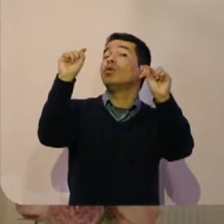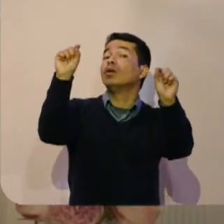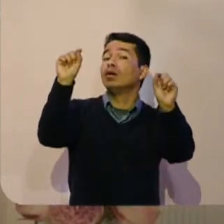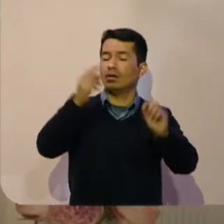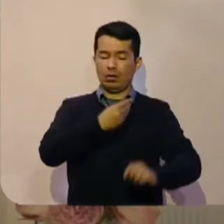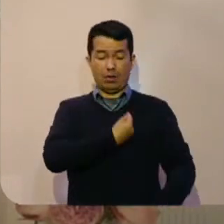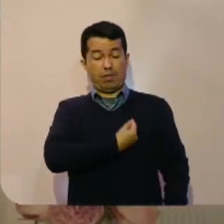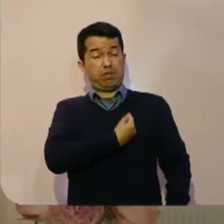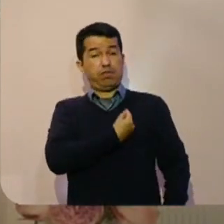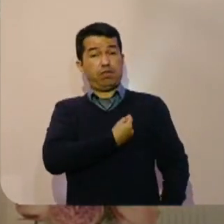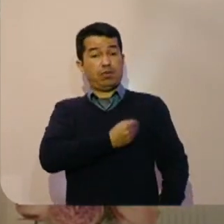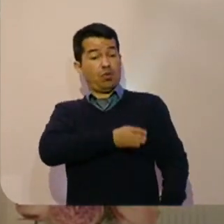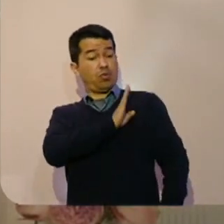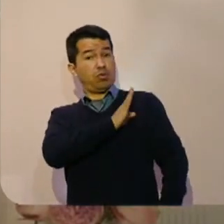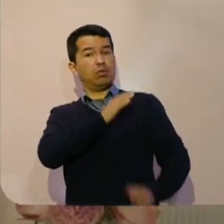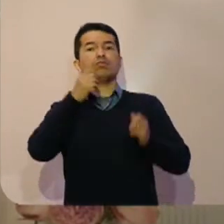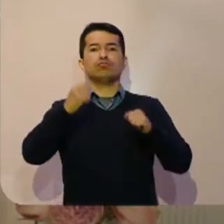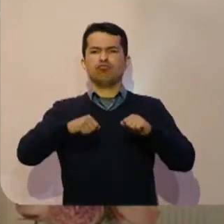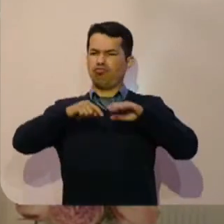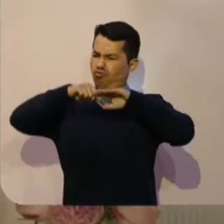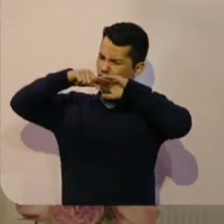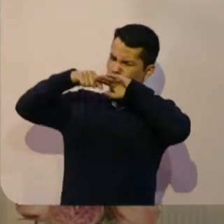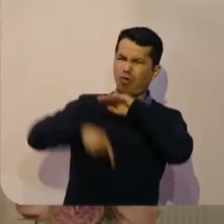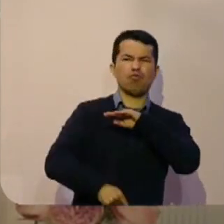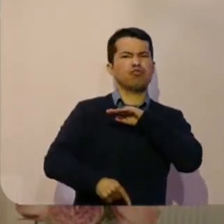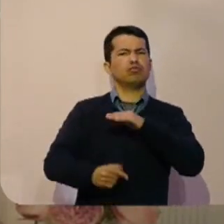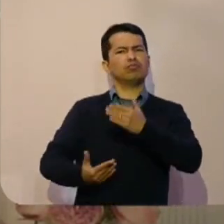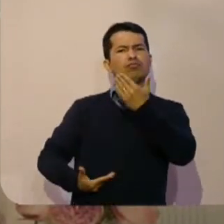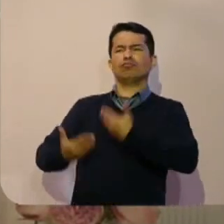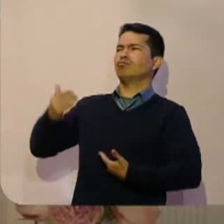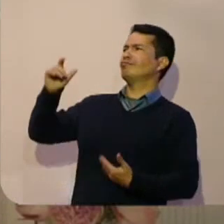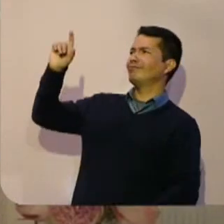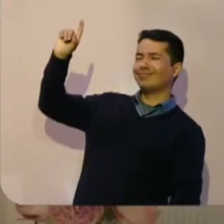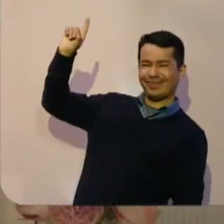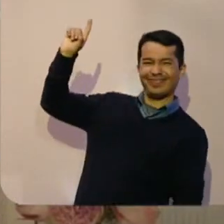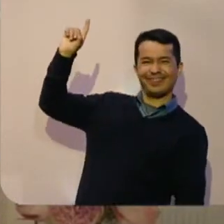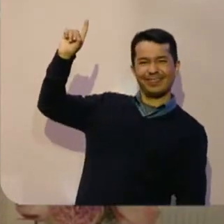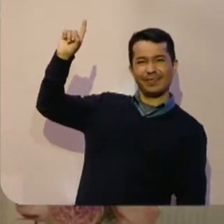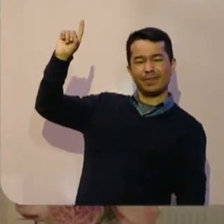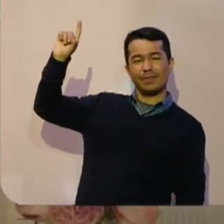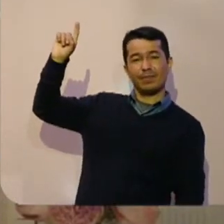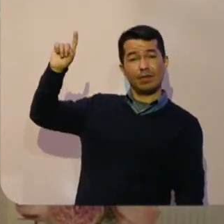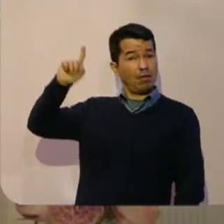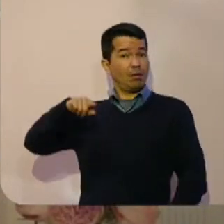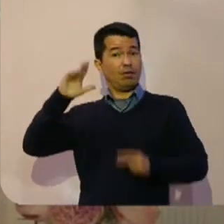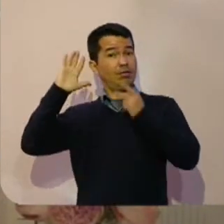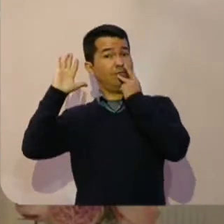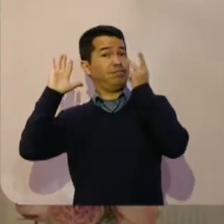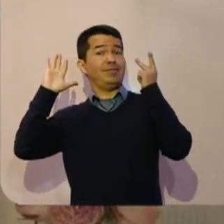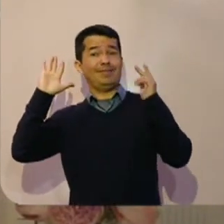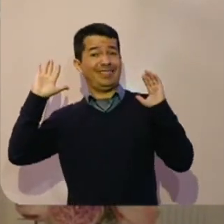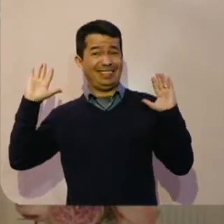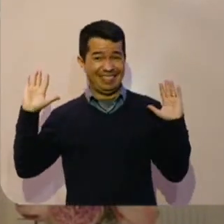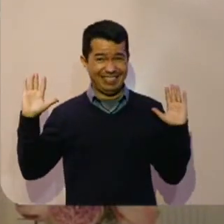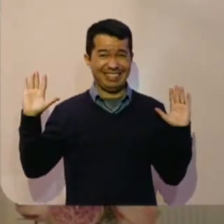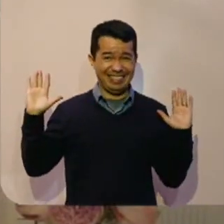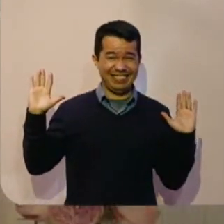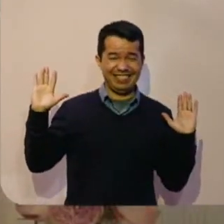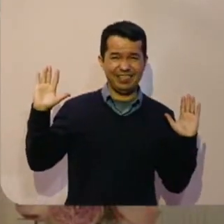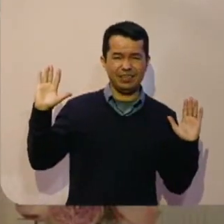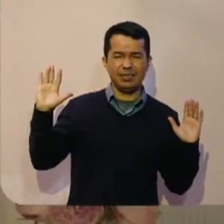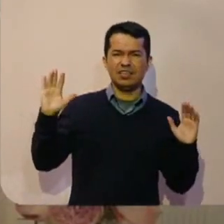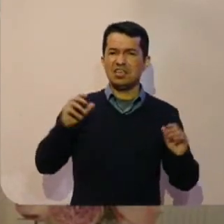alma. E eu vou abençoar você. Essa é a promessa. E aí a gente tira o foco disso que está